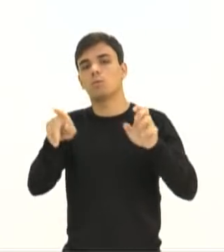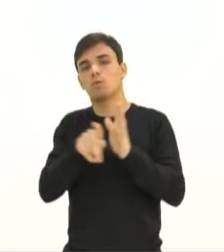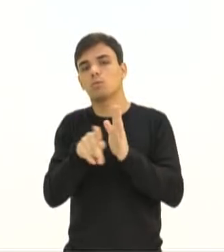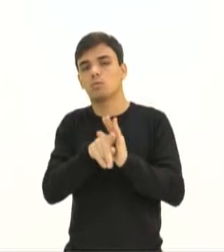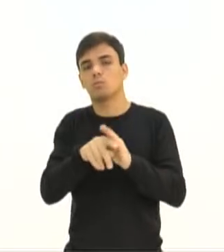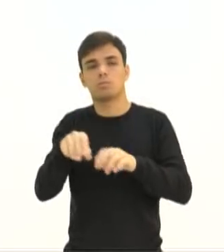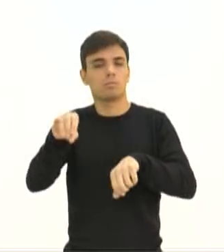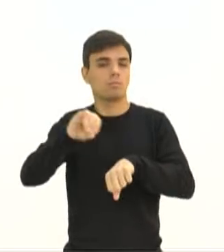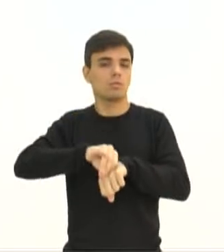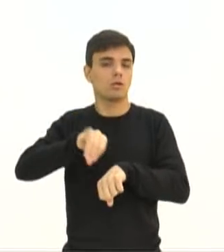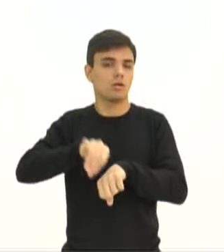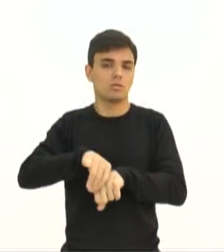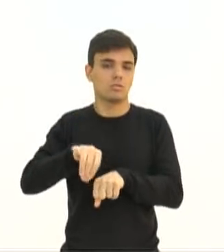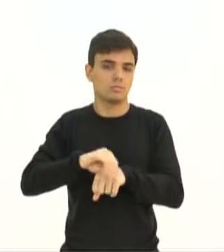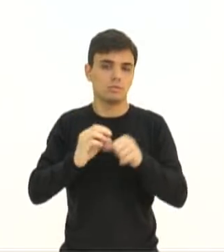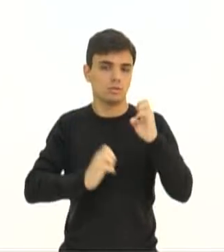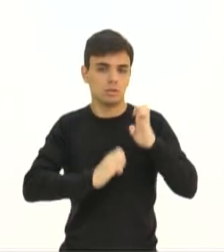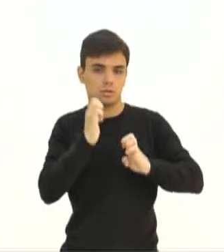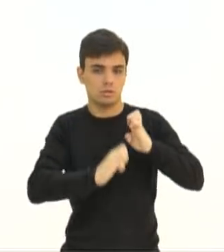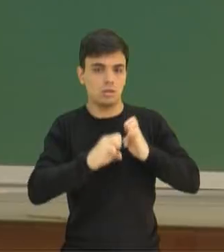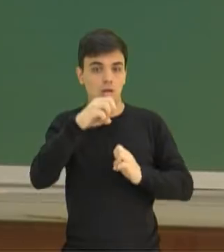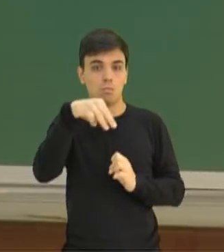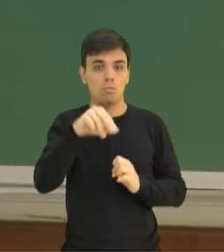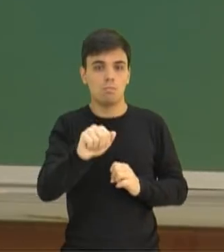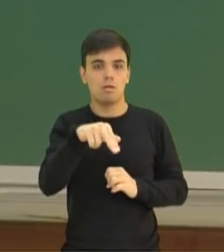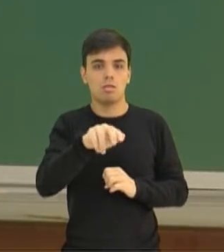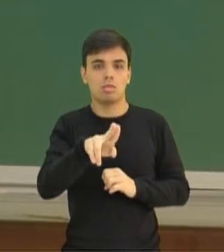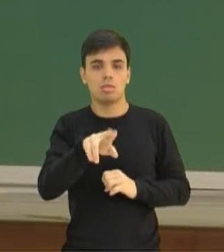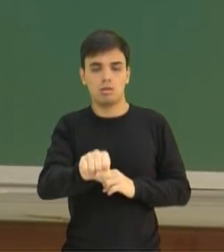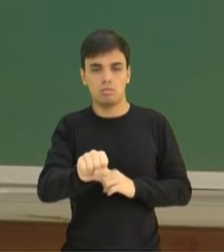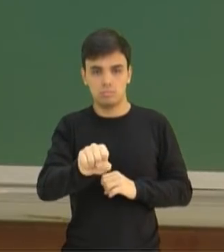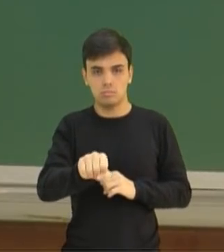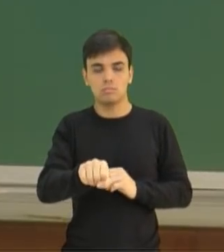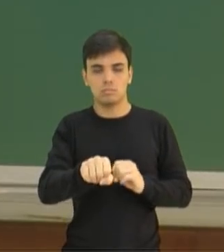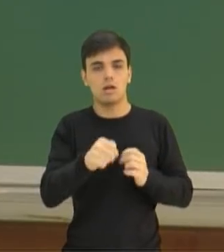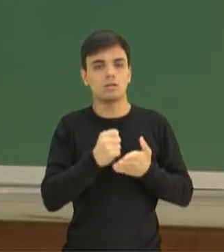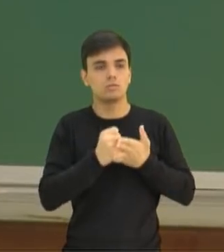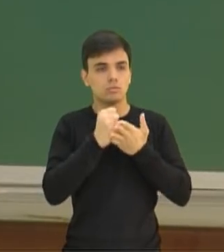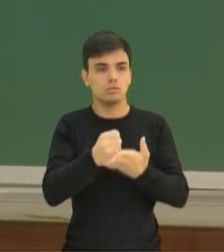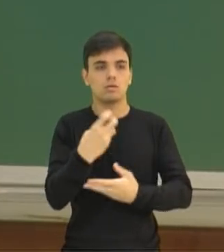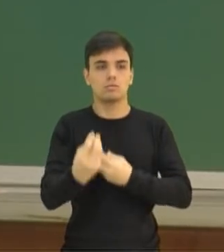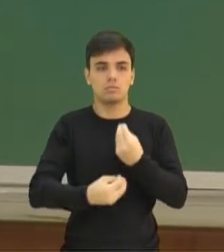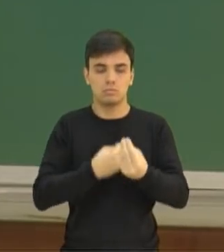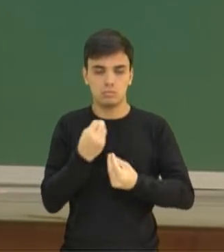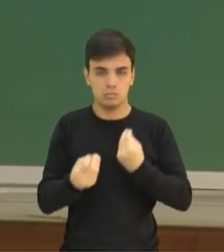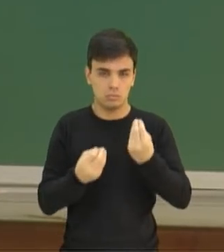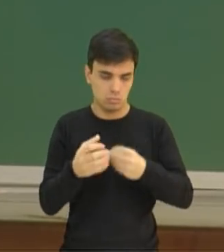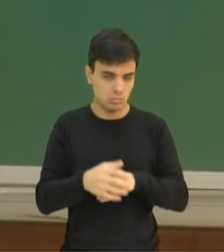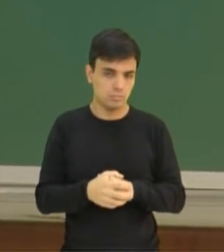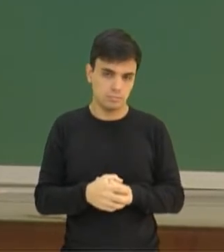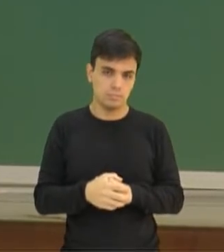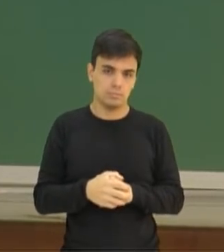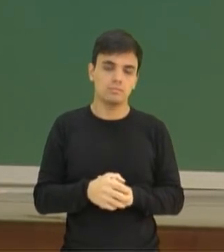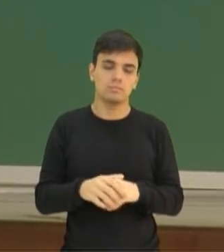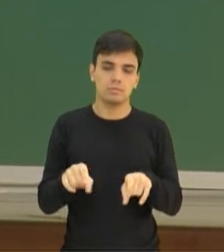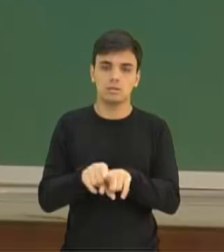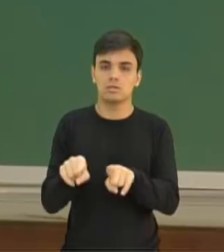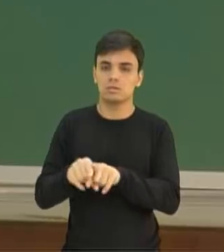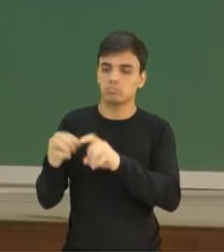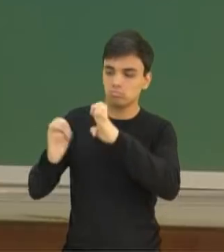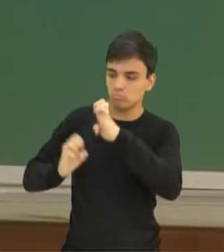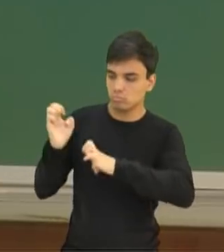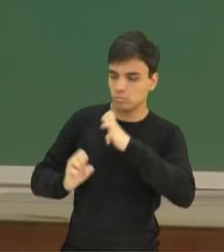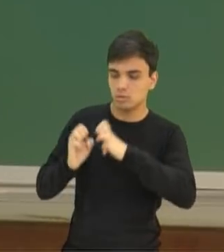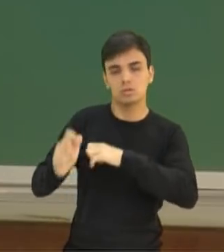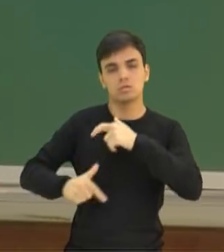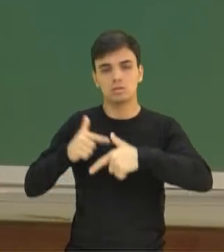lá de Manaus, e isso acabou ajudando um pouquinho nessa ideia do crescimento econômico, de ter indústrias, de ter geração de emprego e